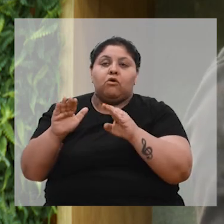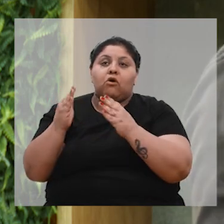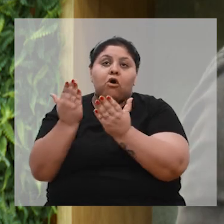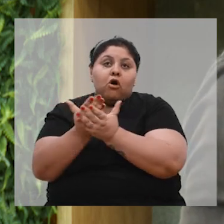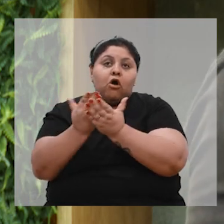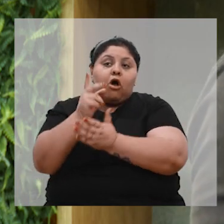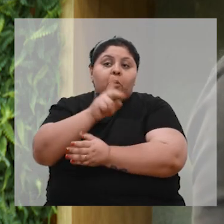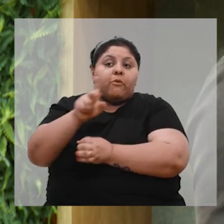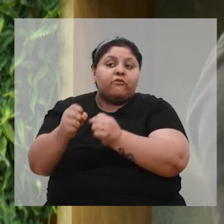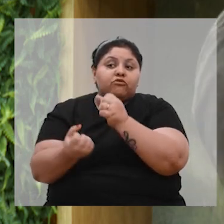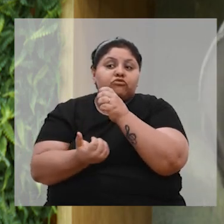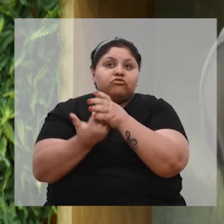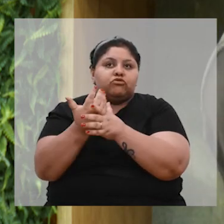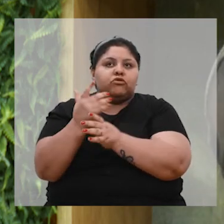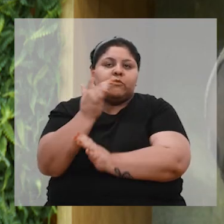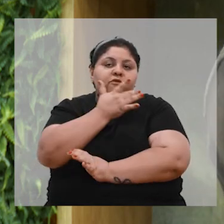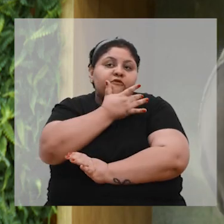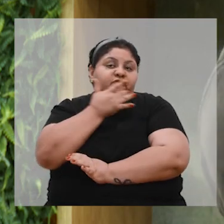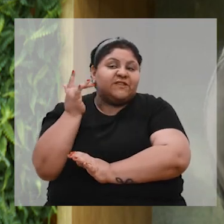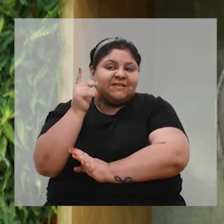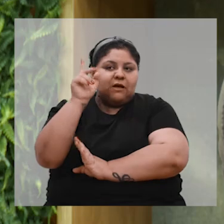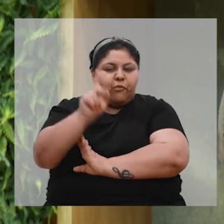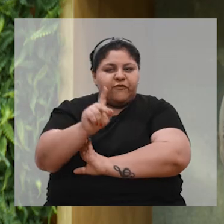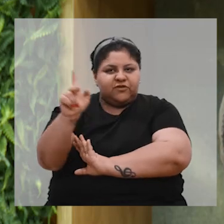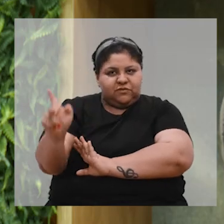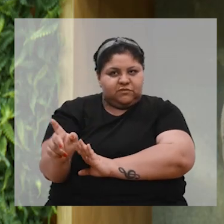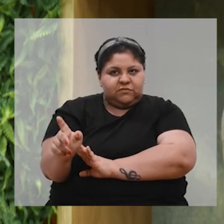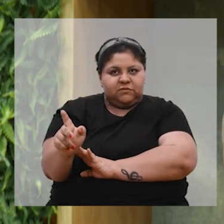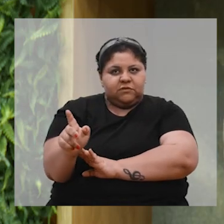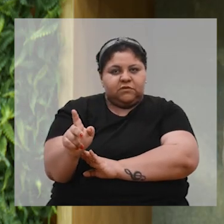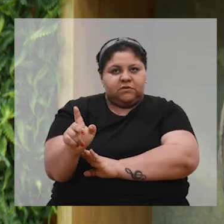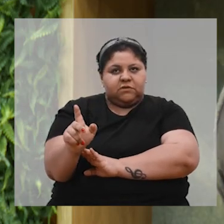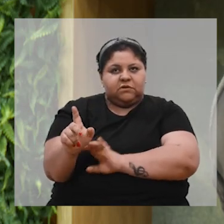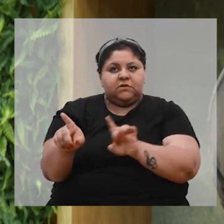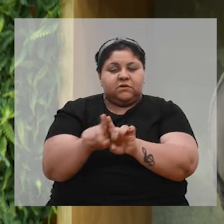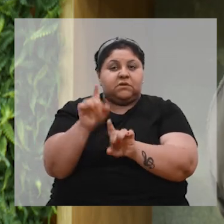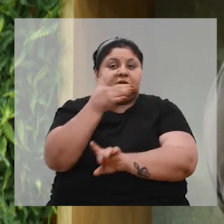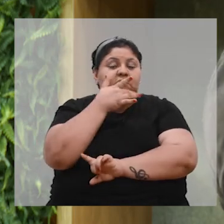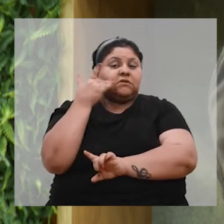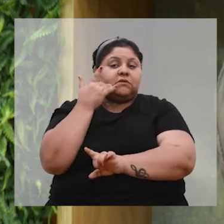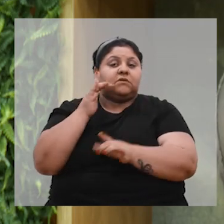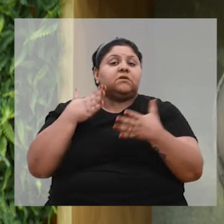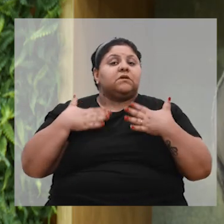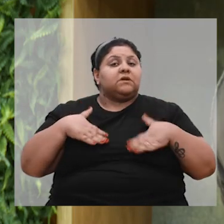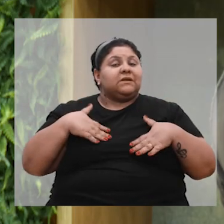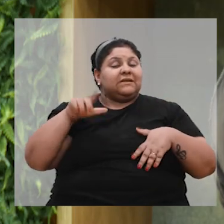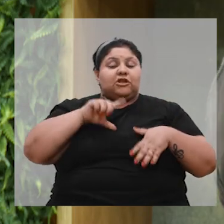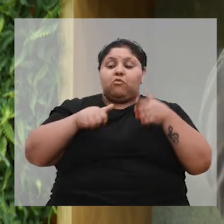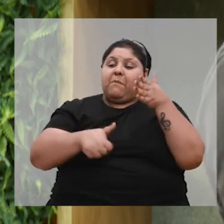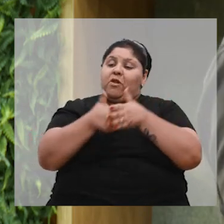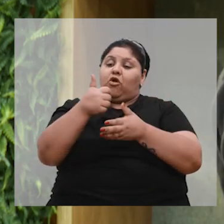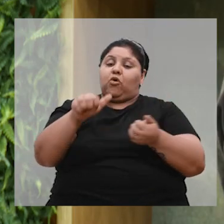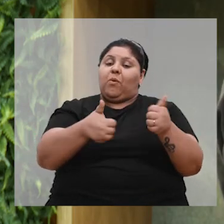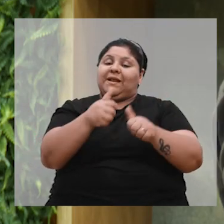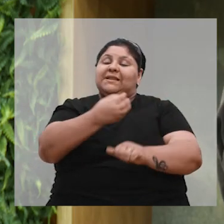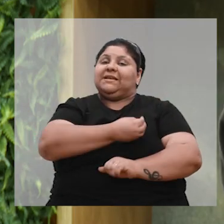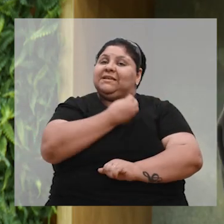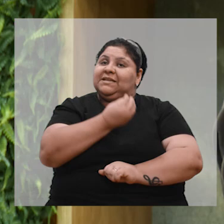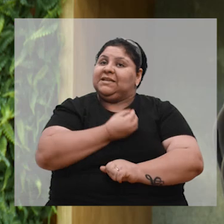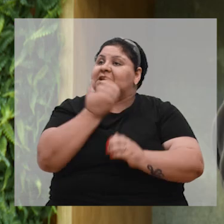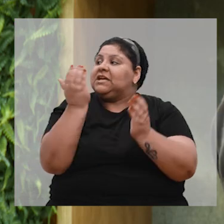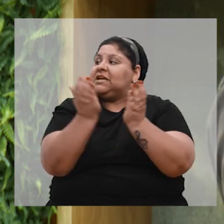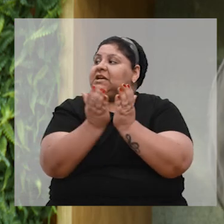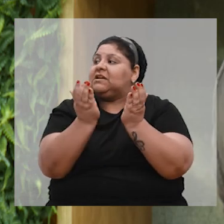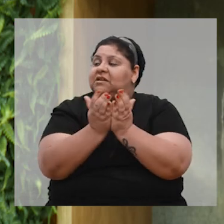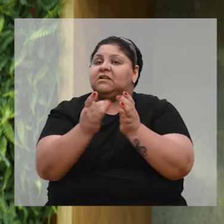né? O Aulas para Professores surge para isso, para dar facilidade para o professor. Ele com facilidade e tranquilidade ele vai ter uma melhor qualidade de